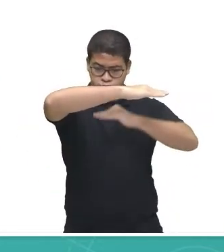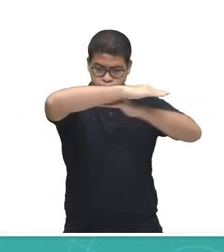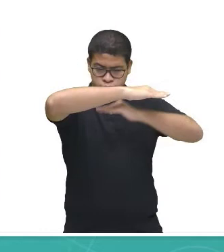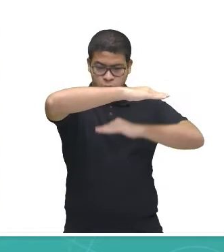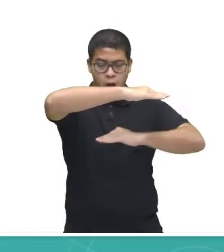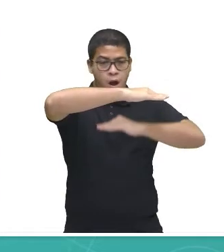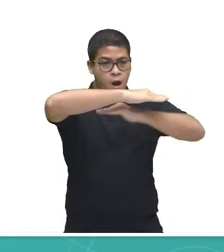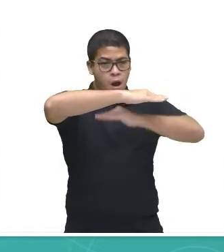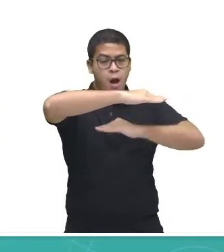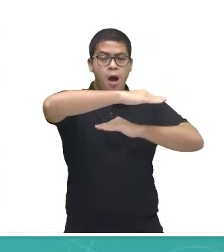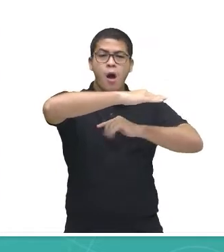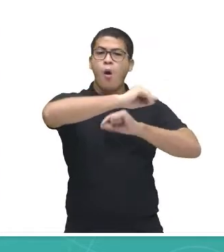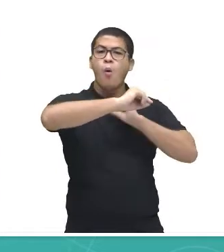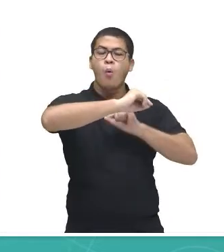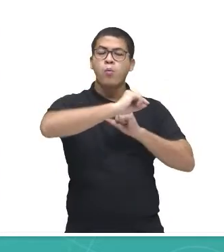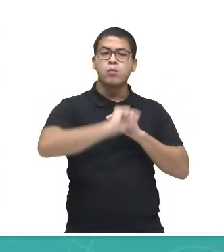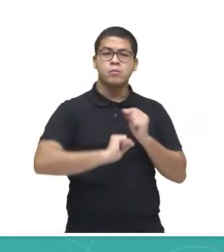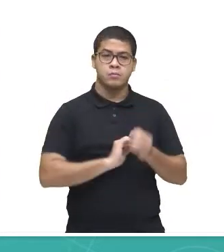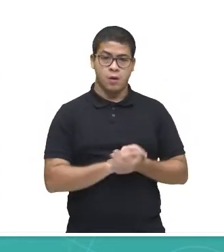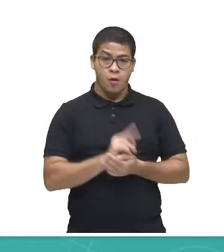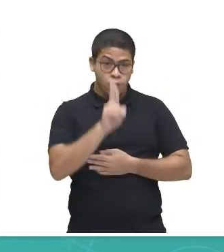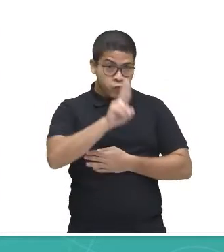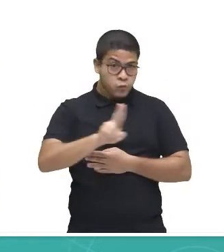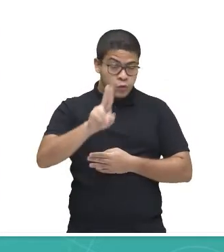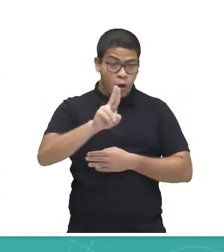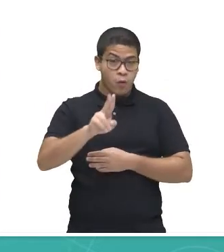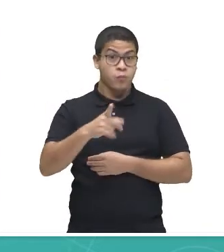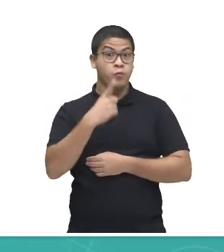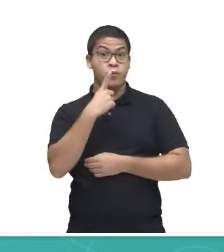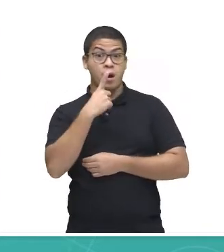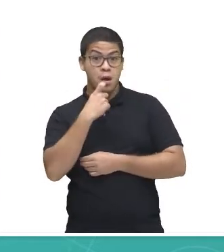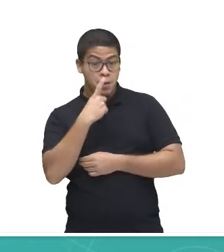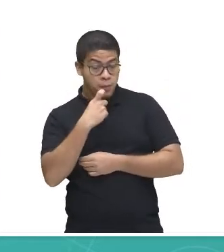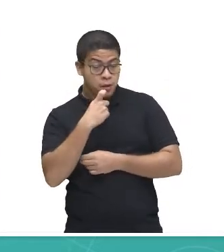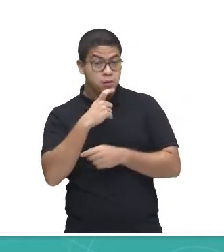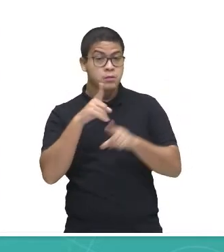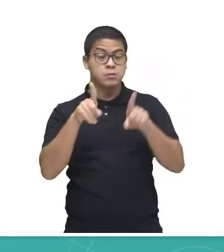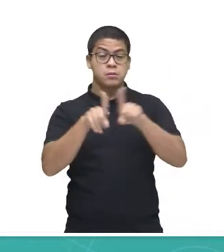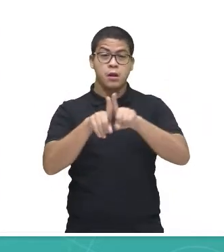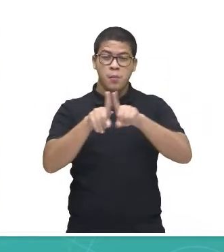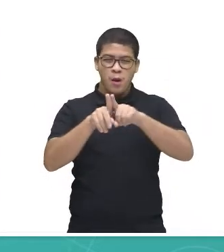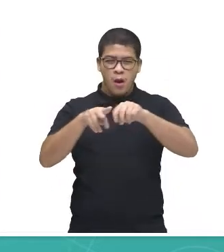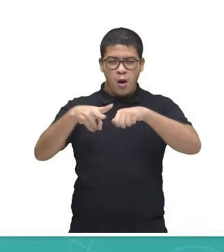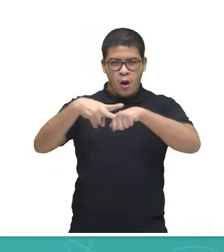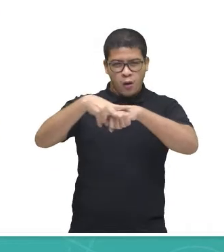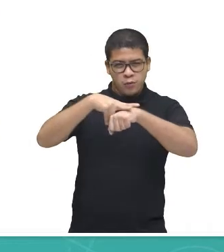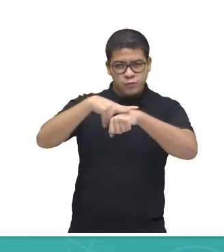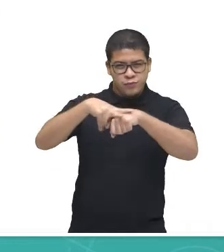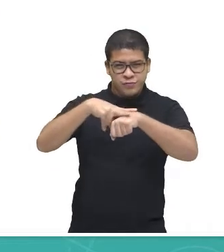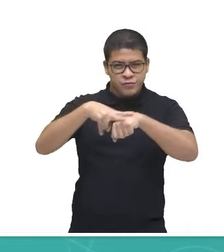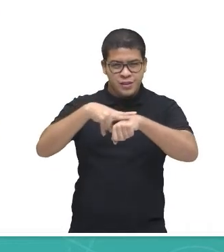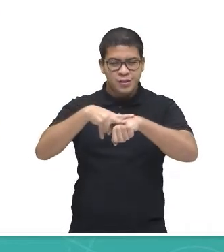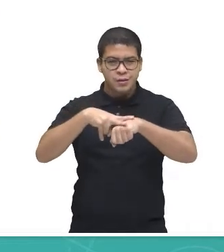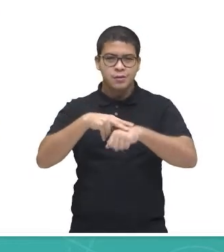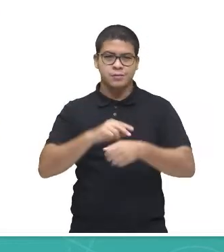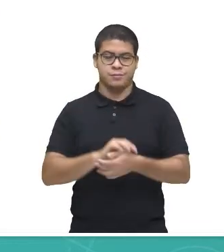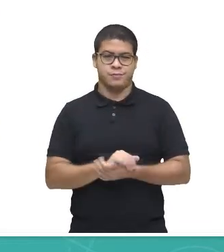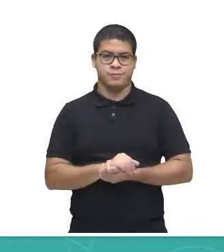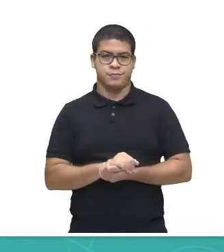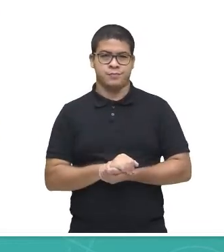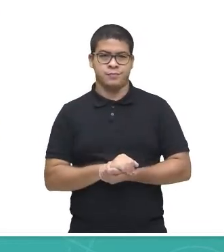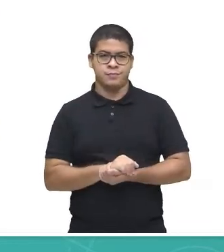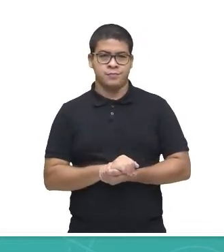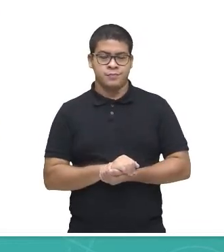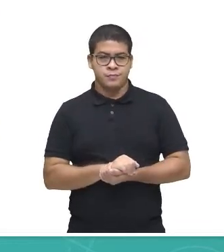alternos os ângulos que estão em vermelho e nós temos também como ângulos alternos os ângulos que